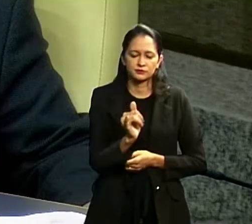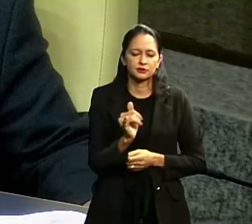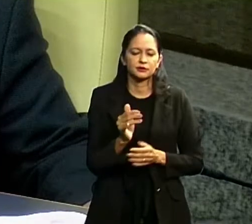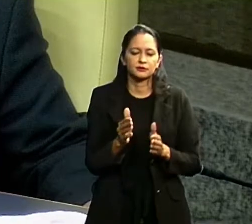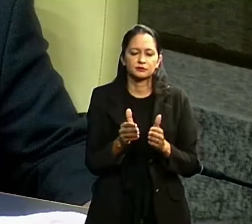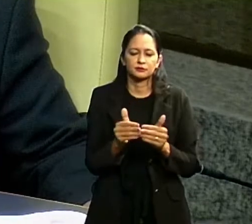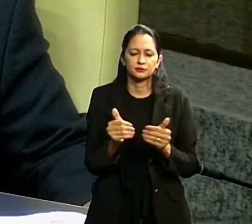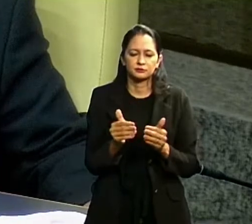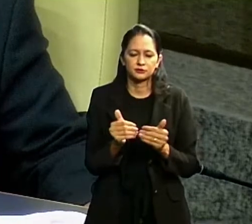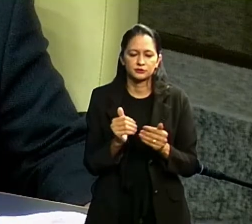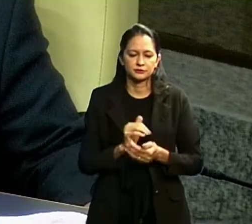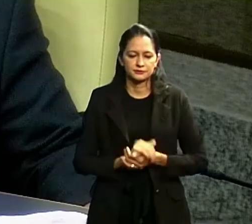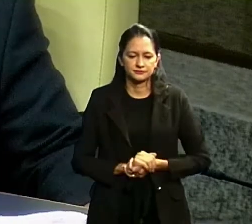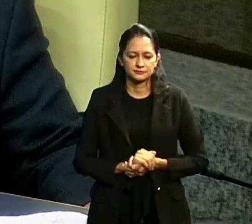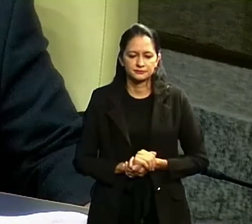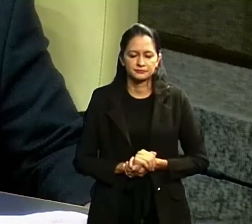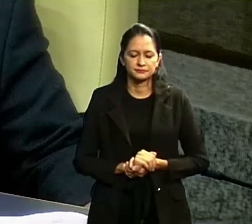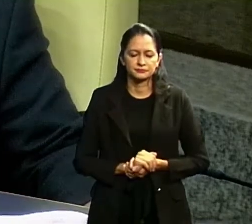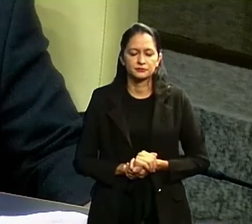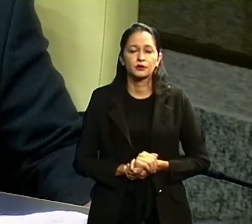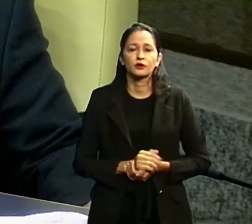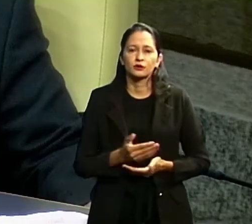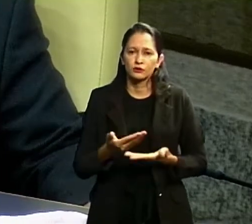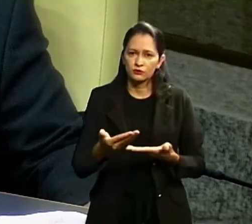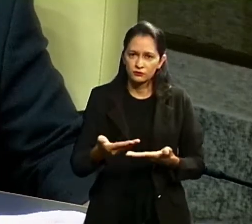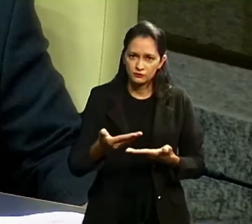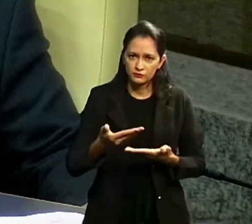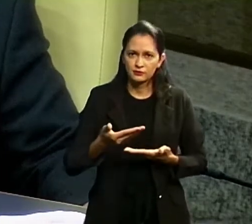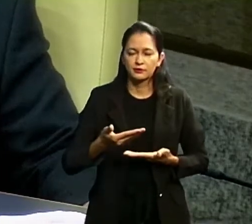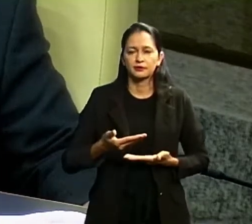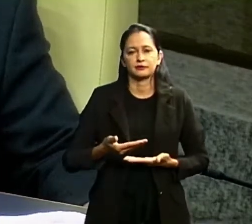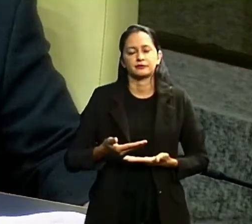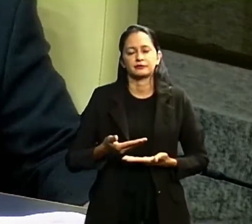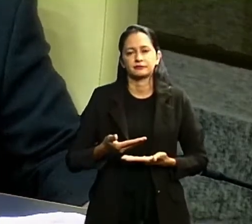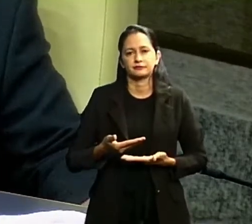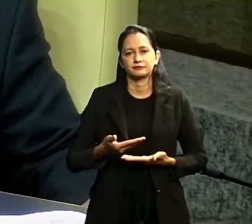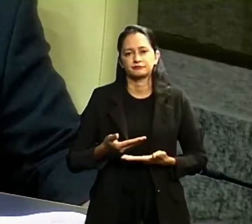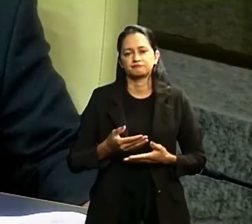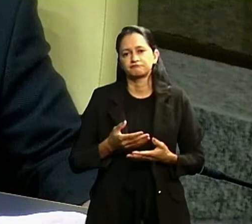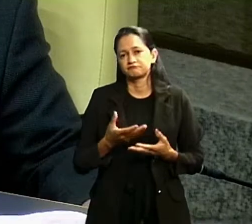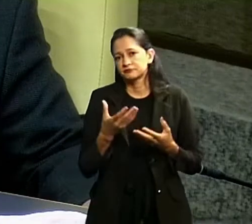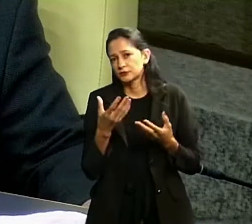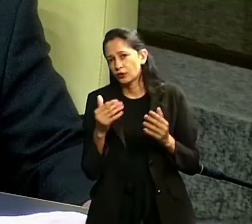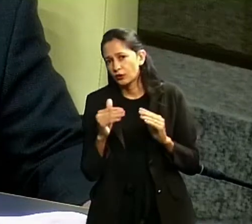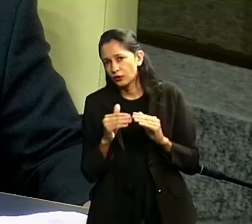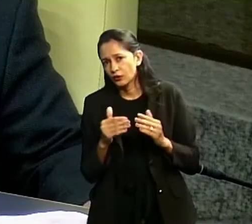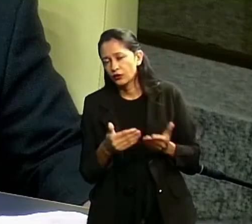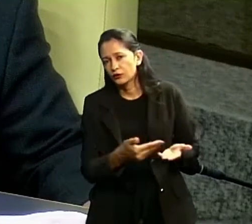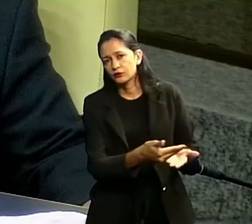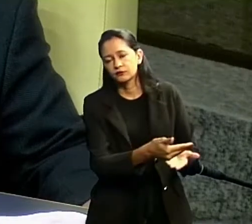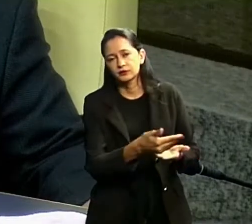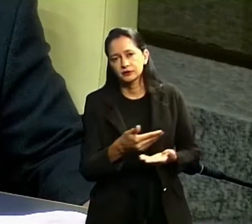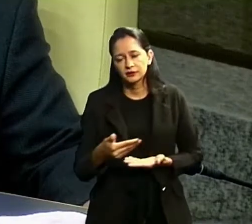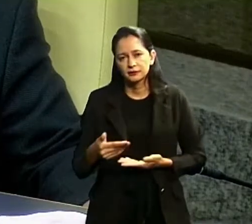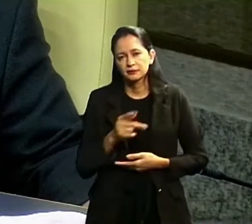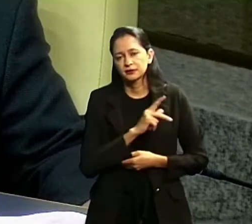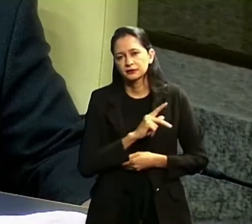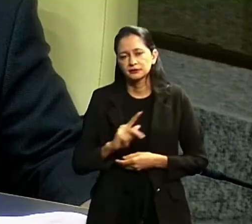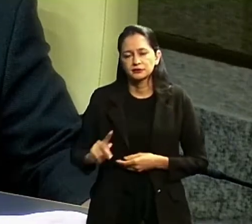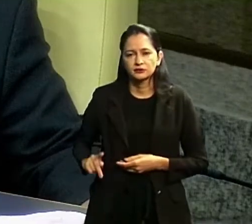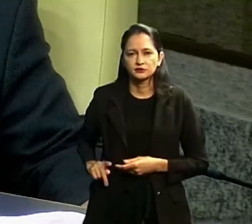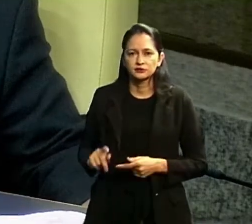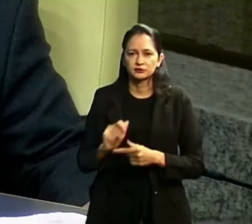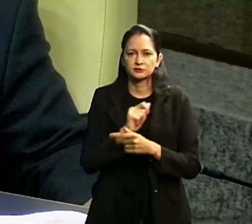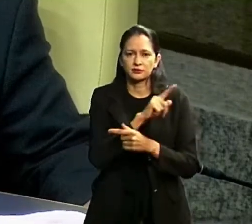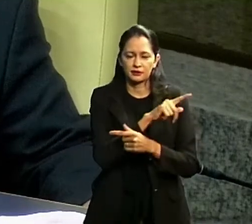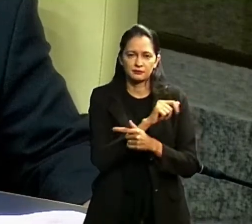do... Pode concluir. Convidar, pedir aqui autorização para convidar o nosso presidente da Câmara de Aparecida,